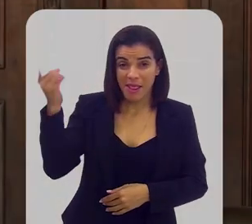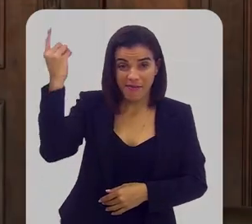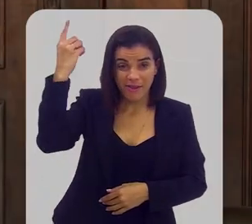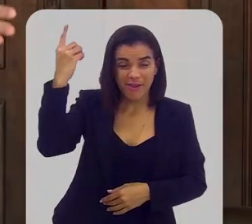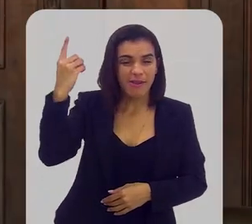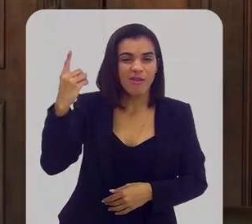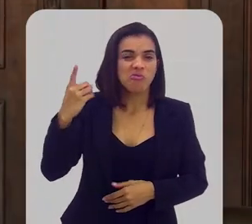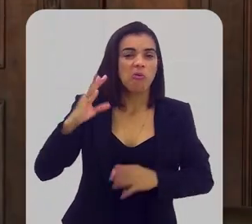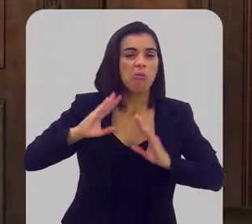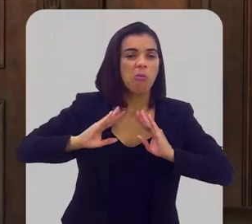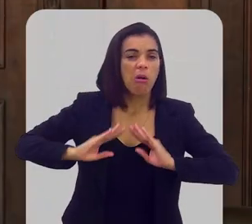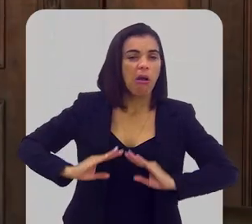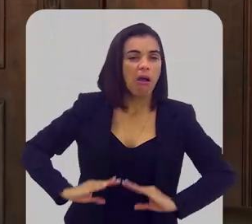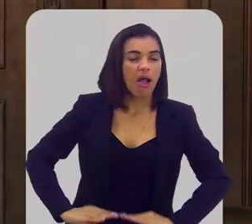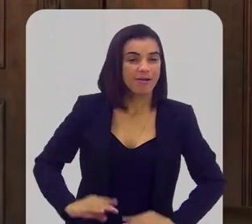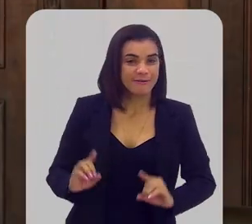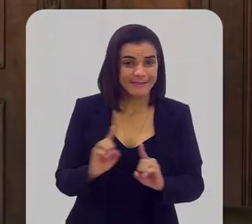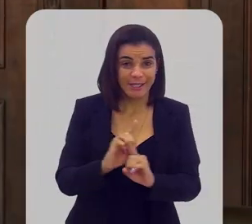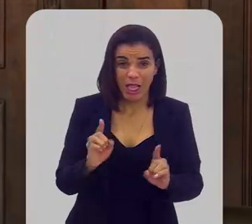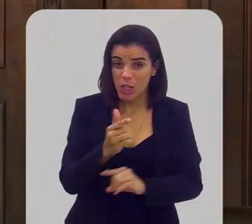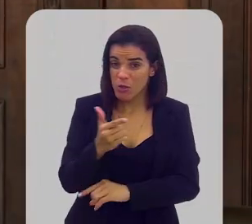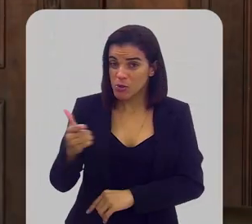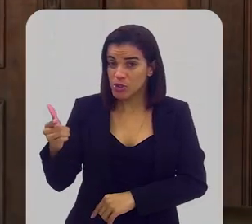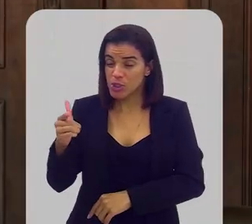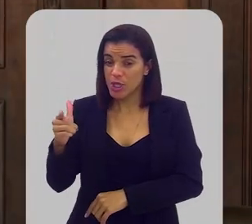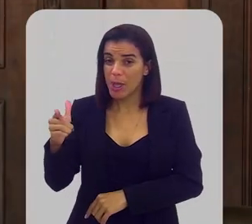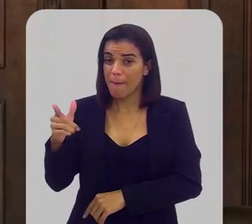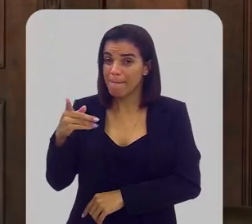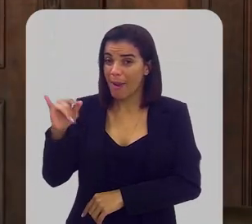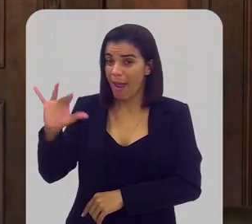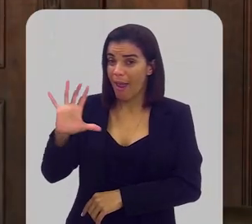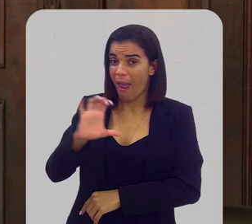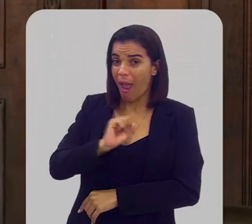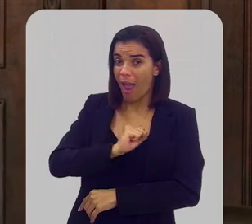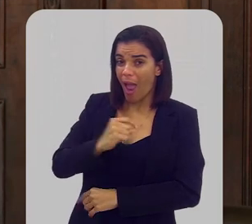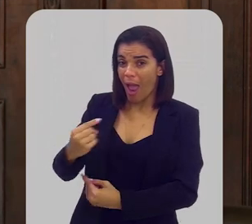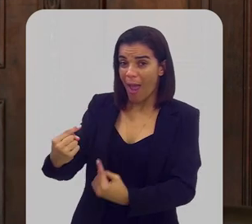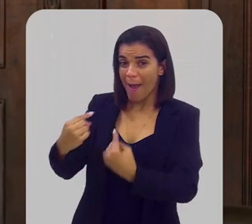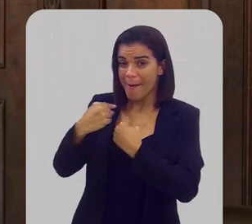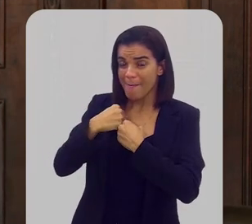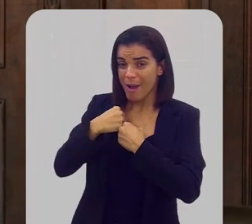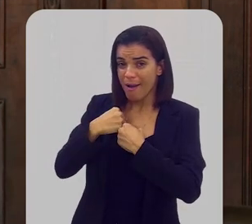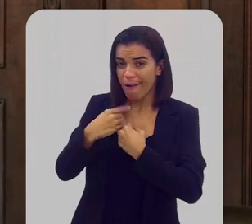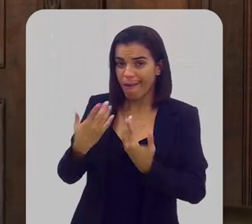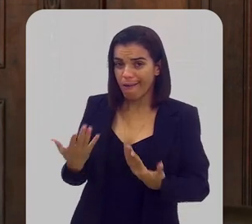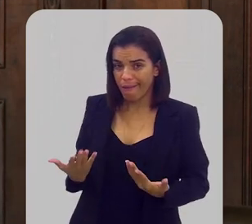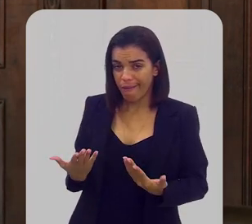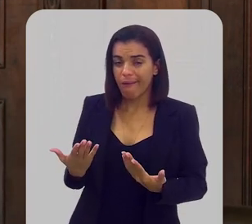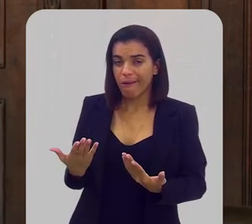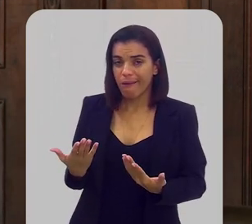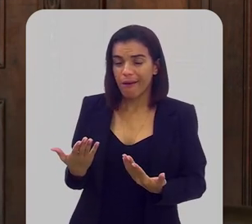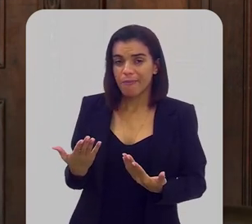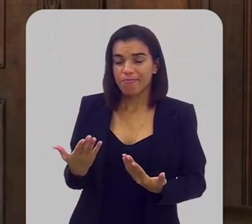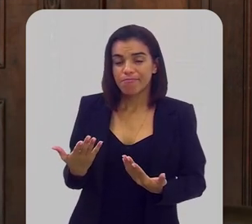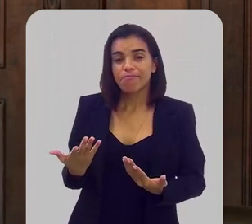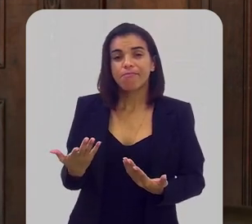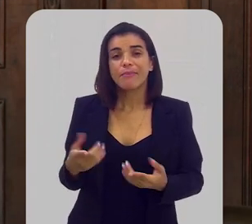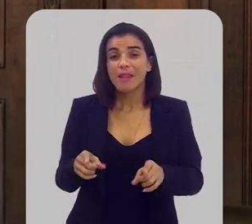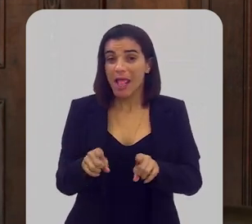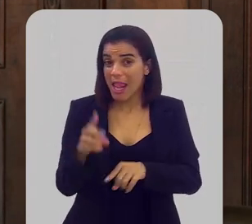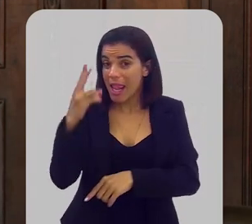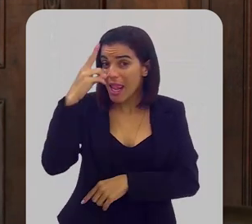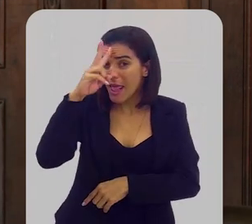for, Davi não deixou ser abatido. Ele não tinha o amor daquele pai, desprezado pelo comportamental do